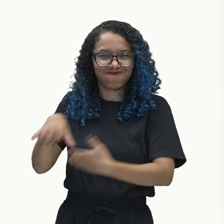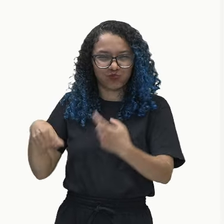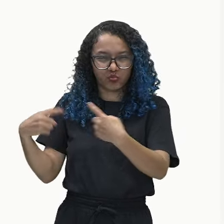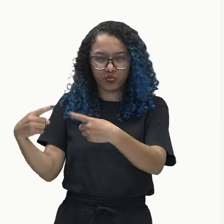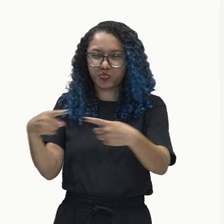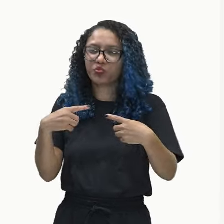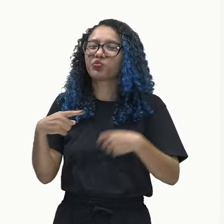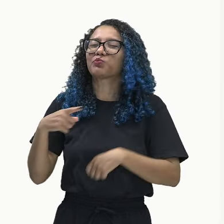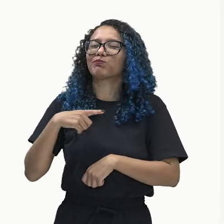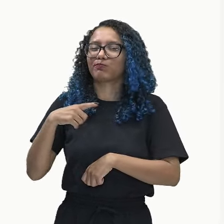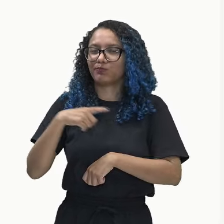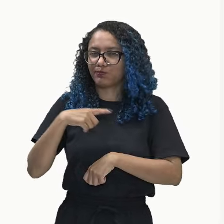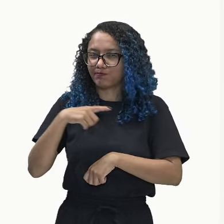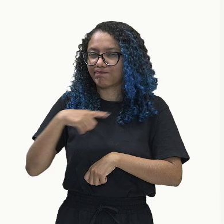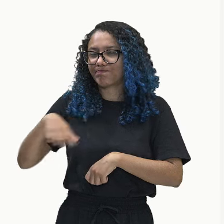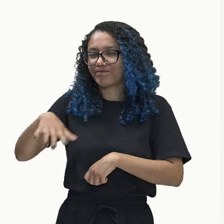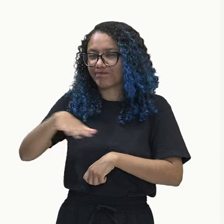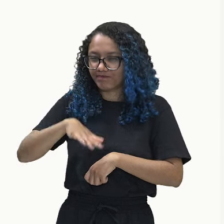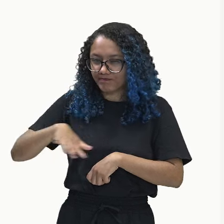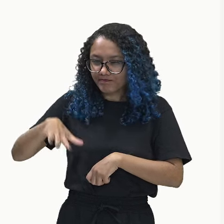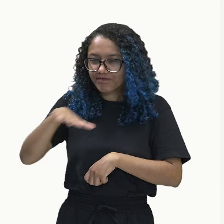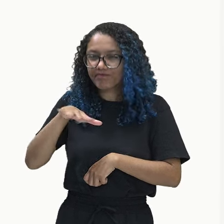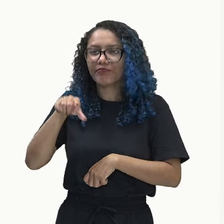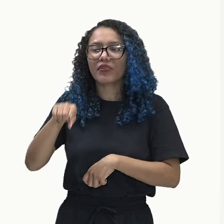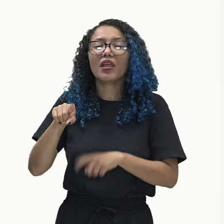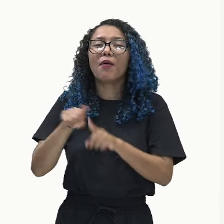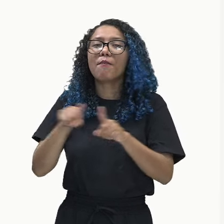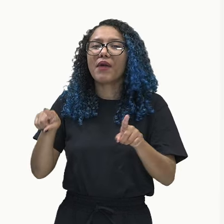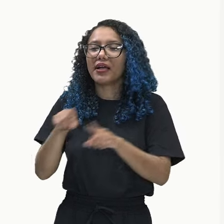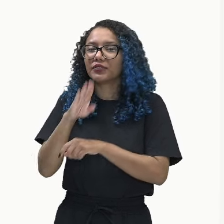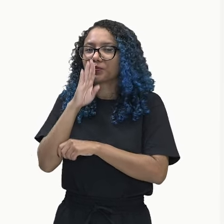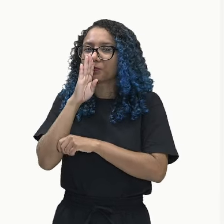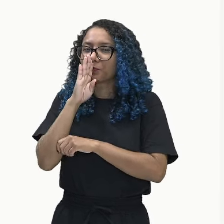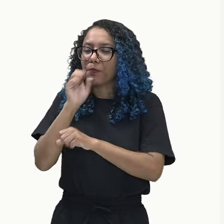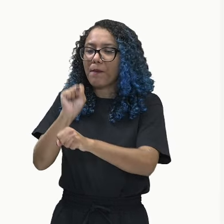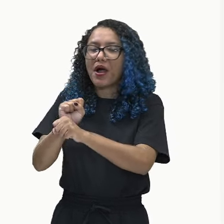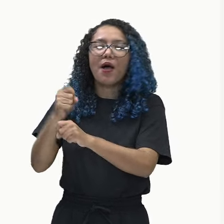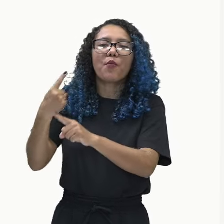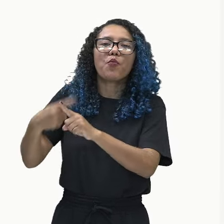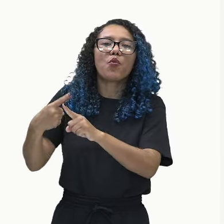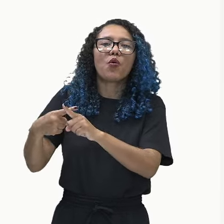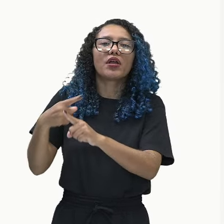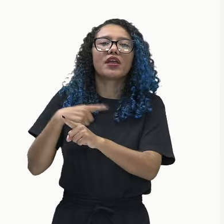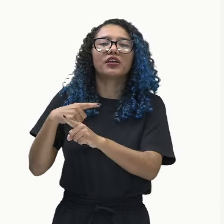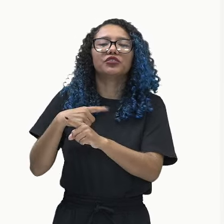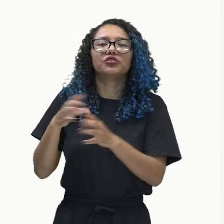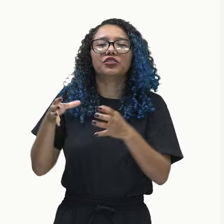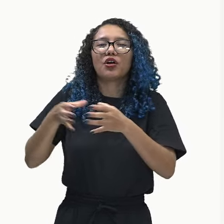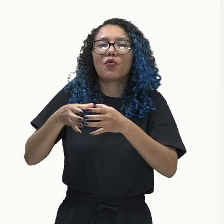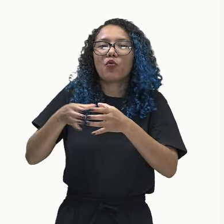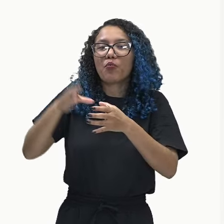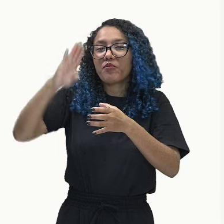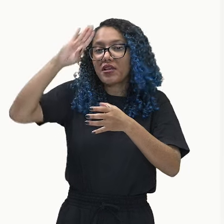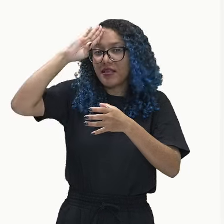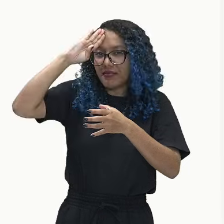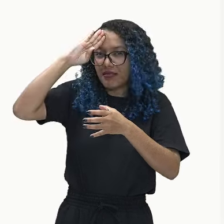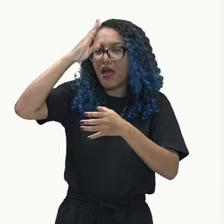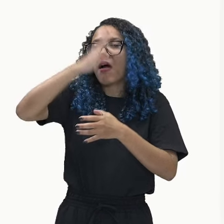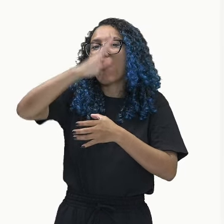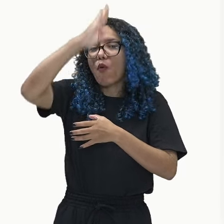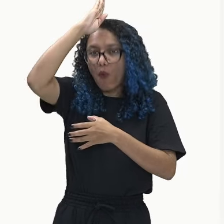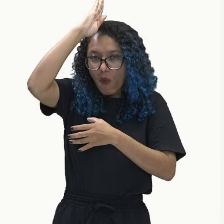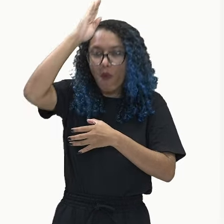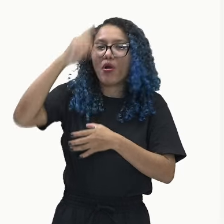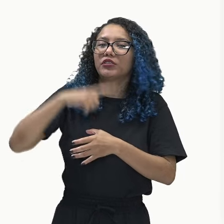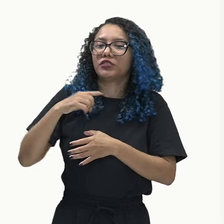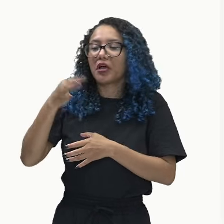essas turbulências, elas eram sufocadas graças à presença das legiões romanas. E uma das